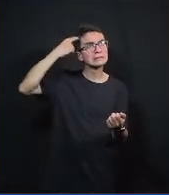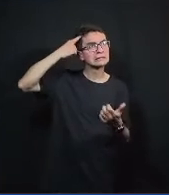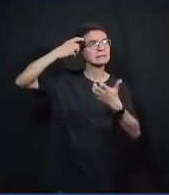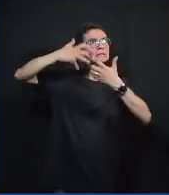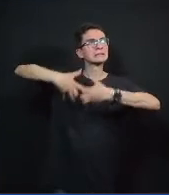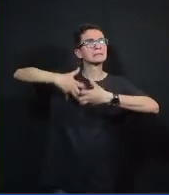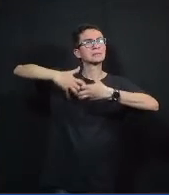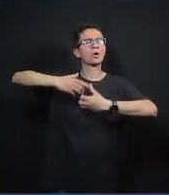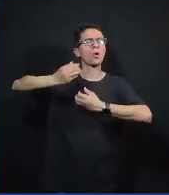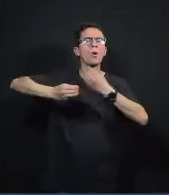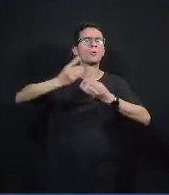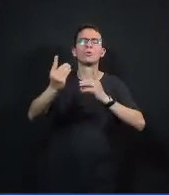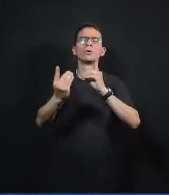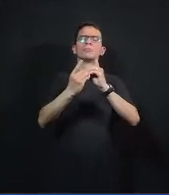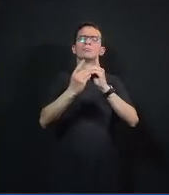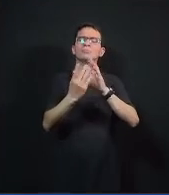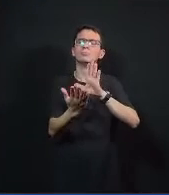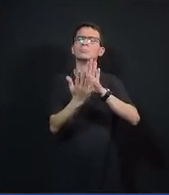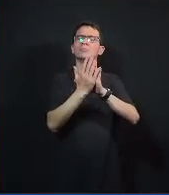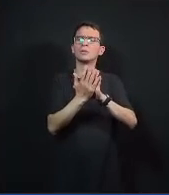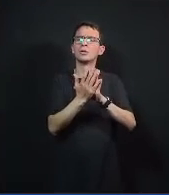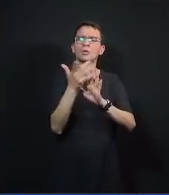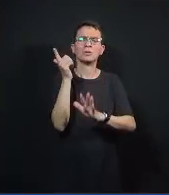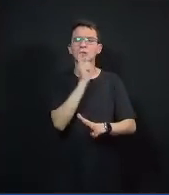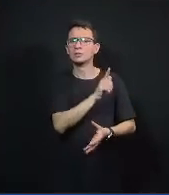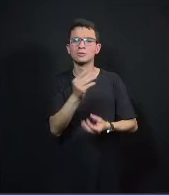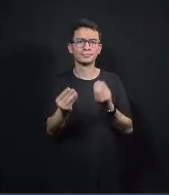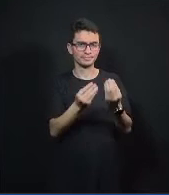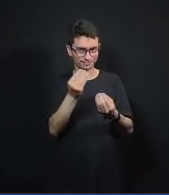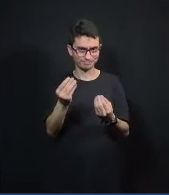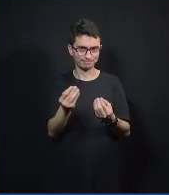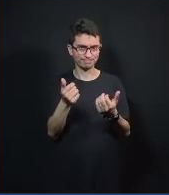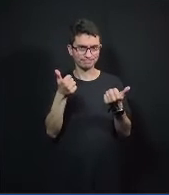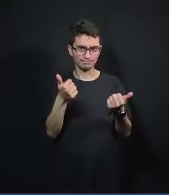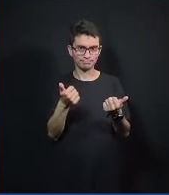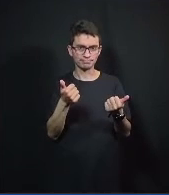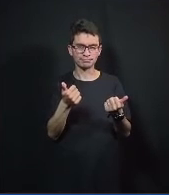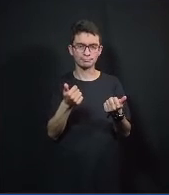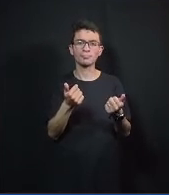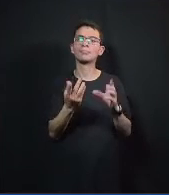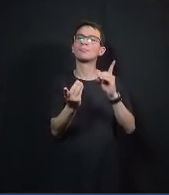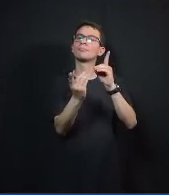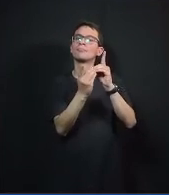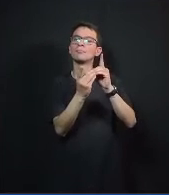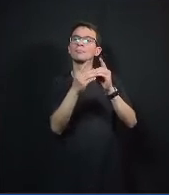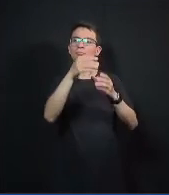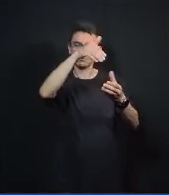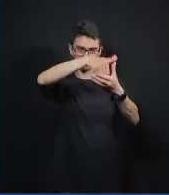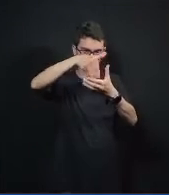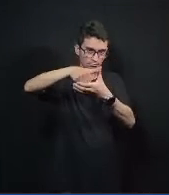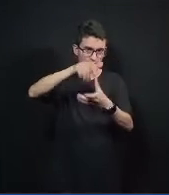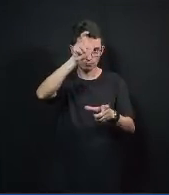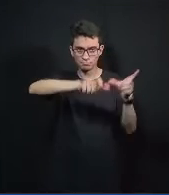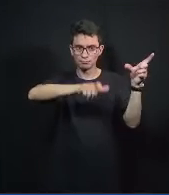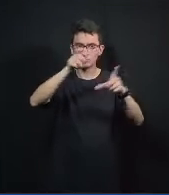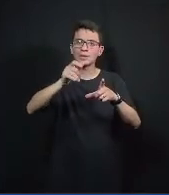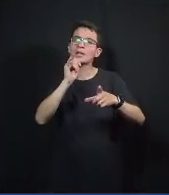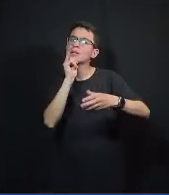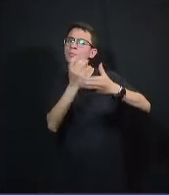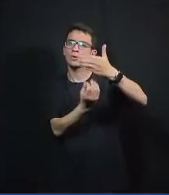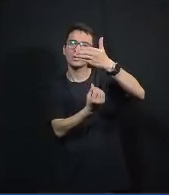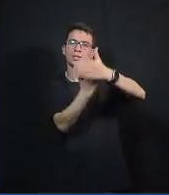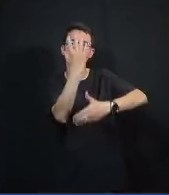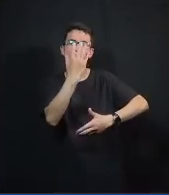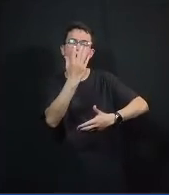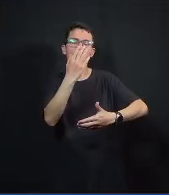forma de atendimento. E o atendimento do eleitor, só para rememorar, nos nossos cartórios, para emitir um título eleitoral, por